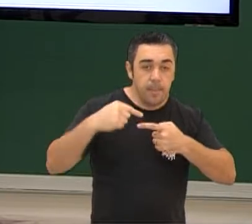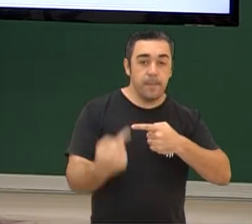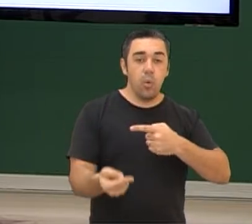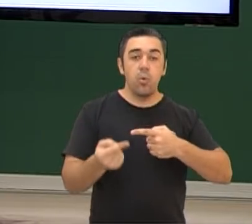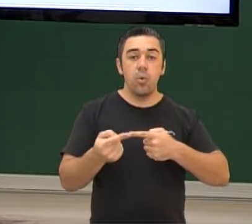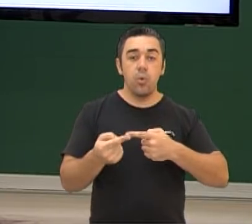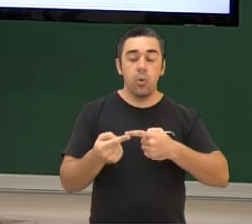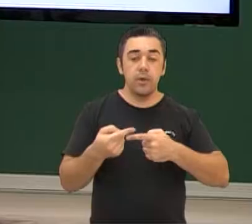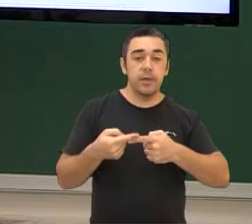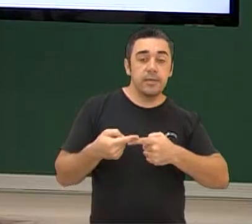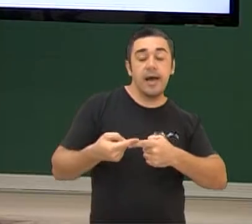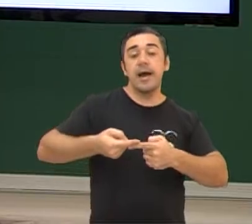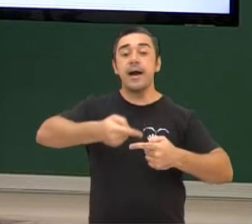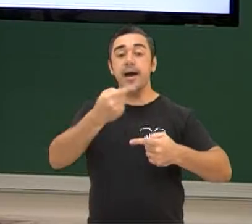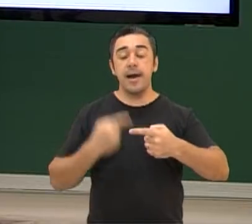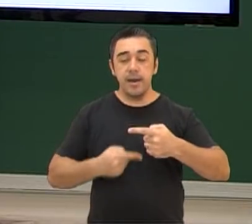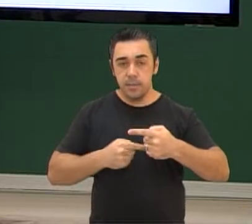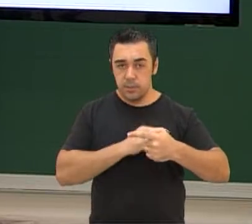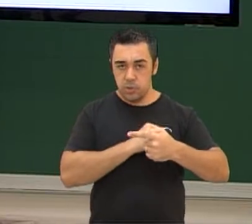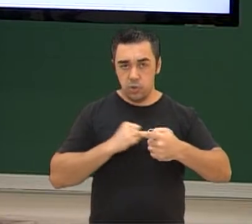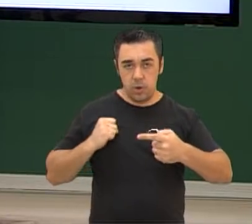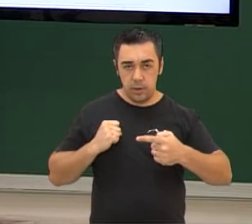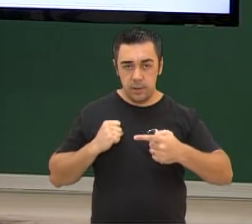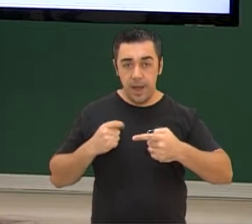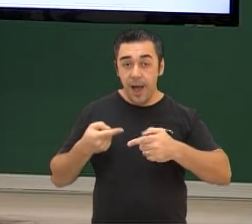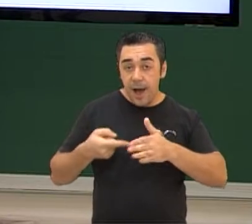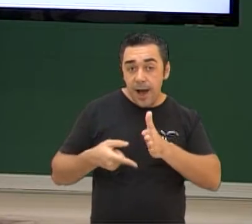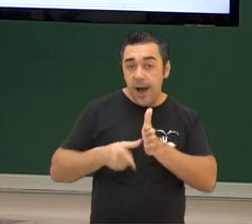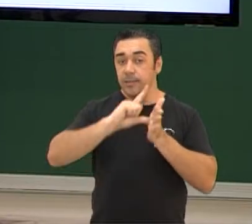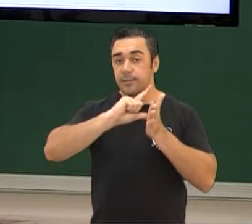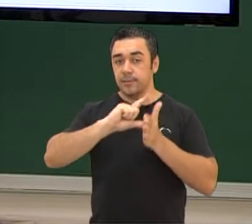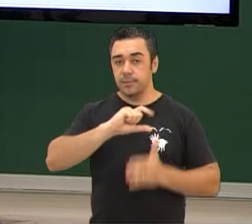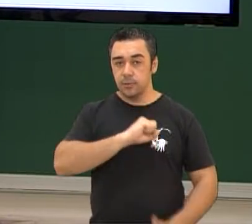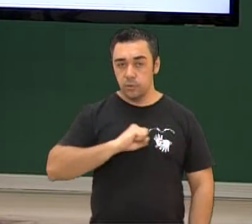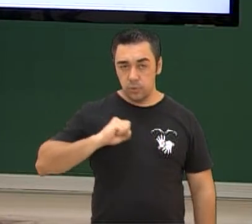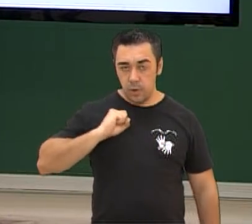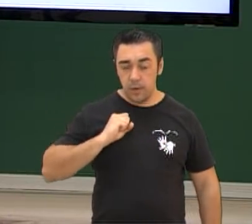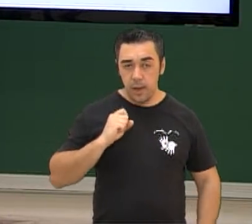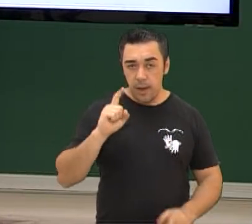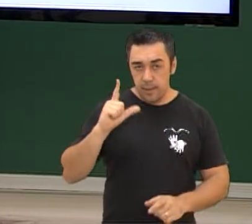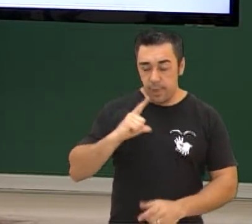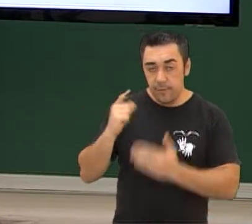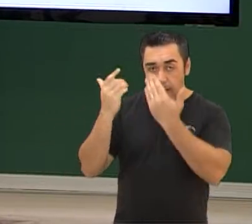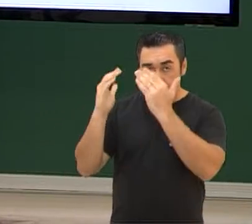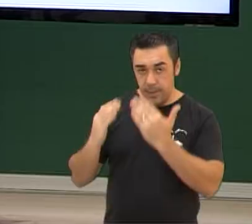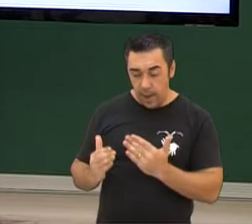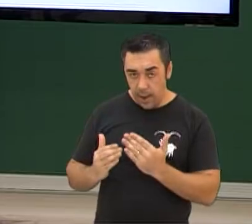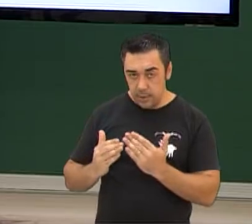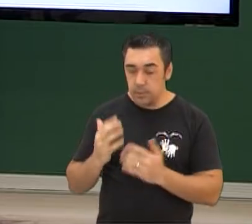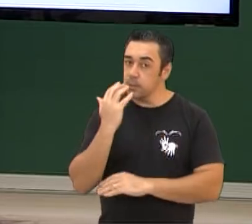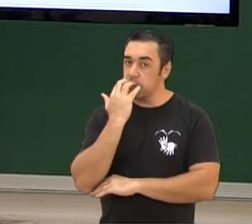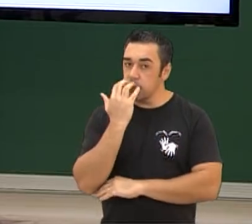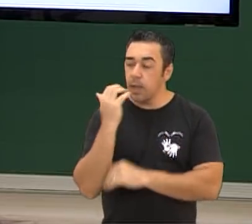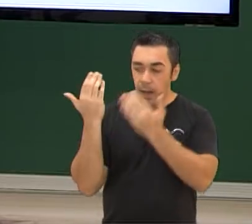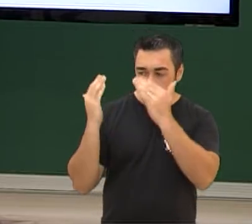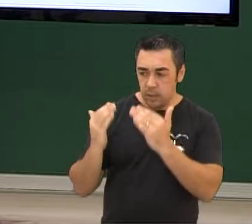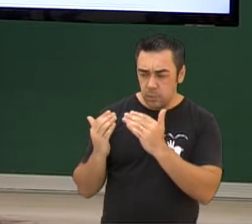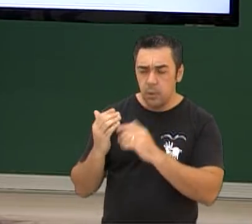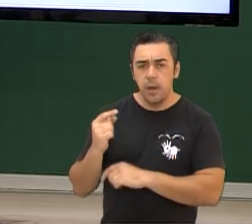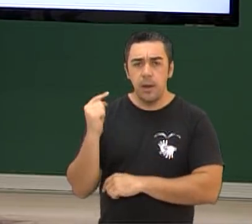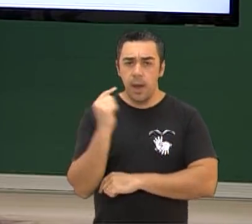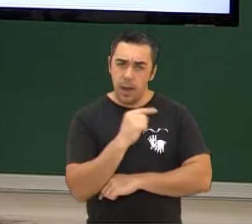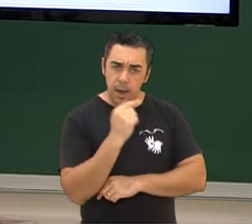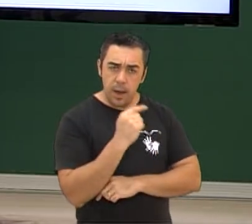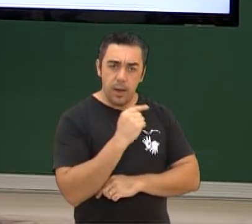pré-socrática. Antes de Sócrates, né, os gregos, segundo a análise do Nietzsche, representavam muito bem essas duas vontades